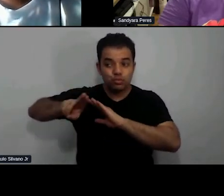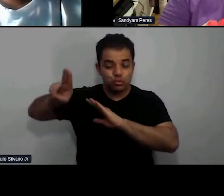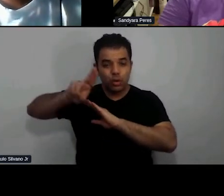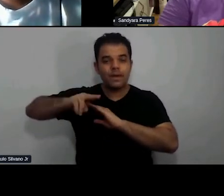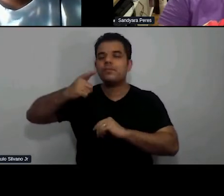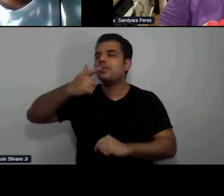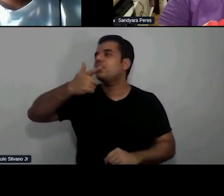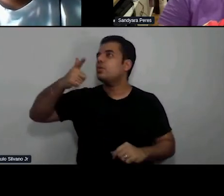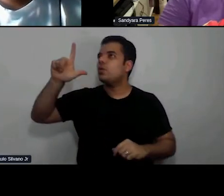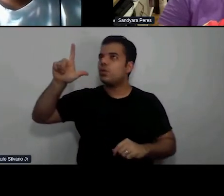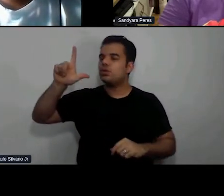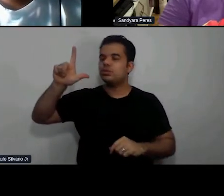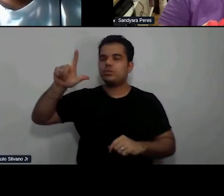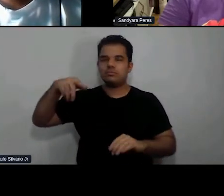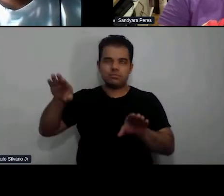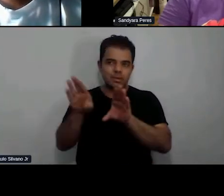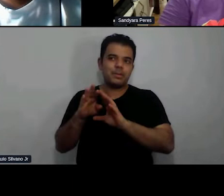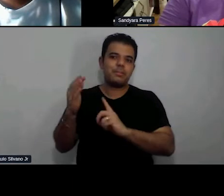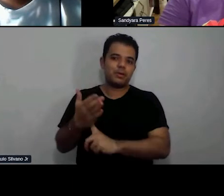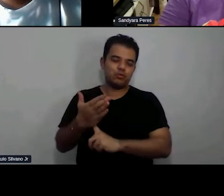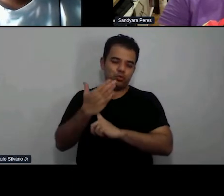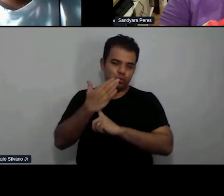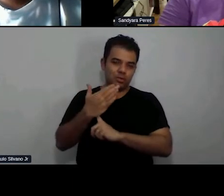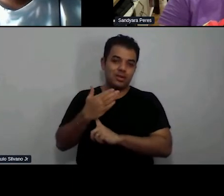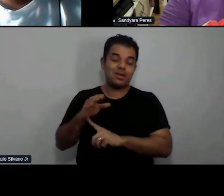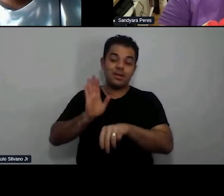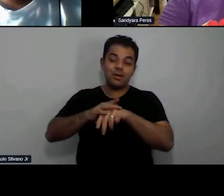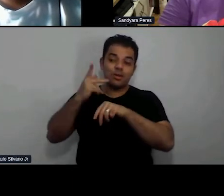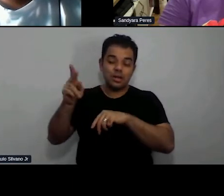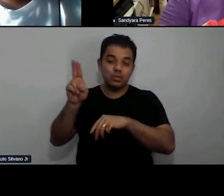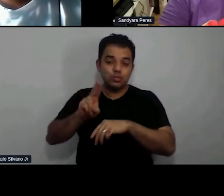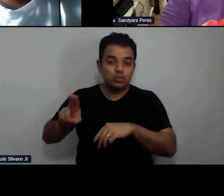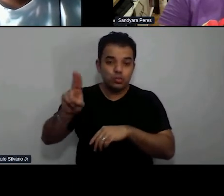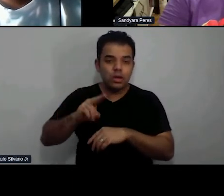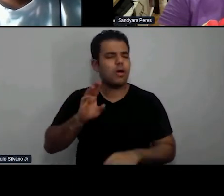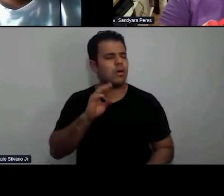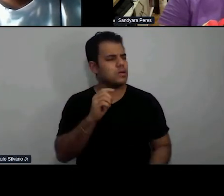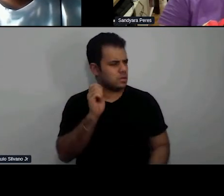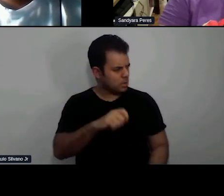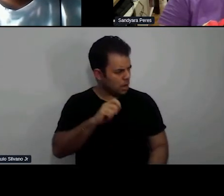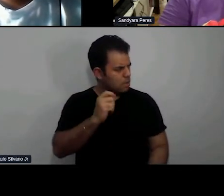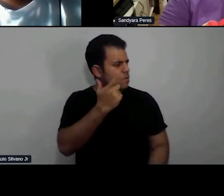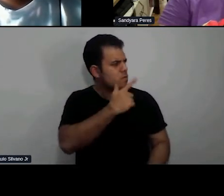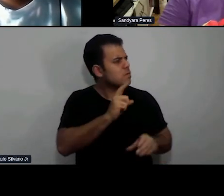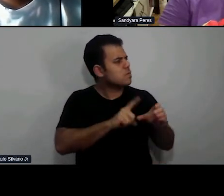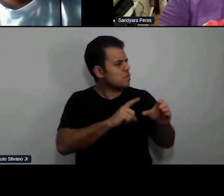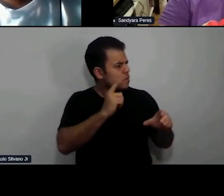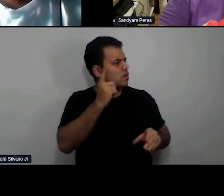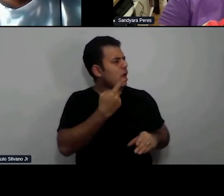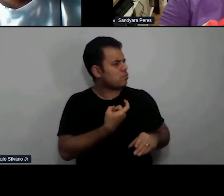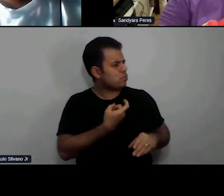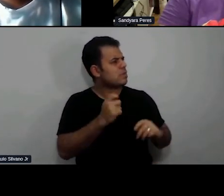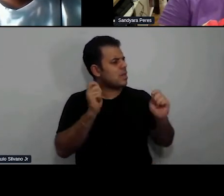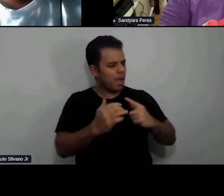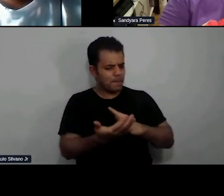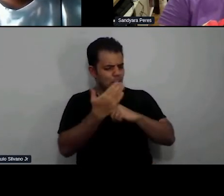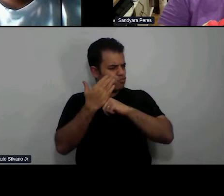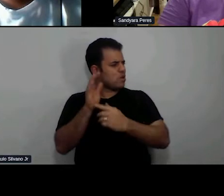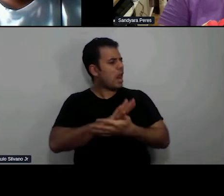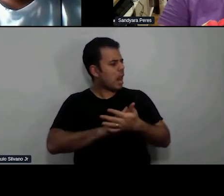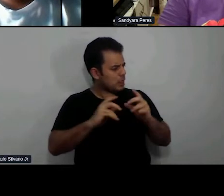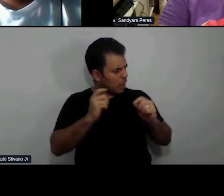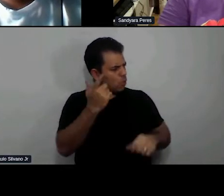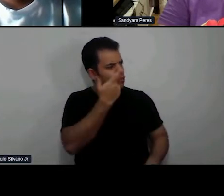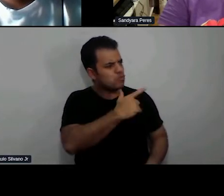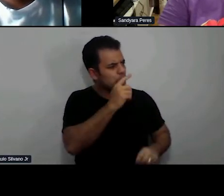coisa que também pode ser o crivo é ele falar, olha, eu tenho autonomia de fazer o que eu preciso fazer sem a ajuda de ninguém.